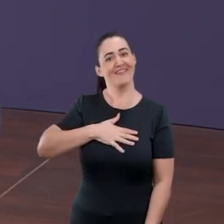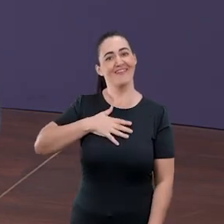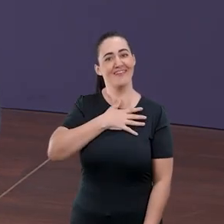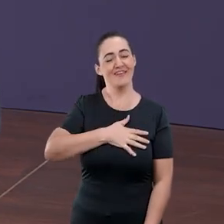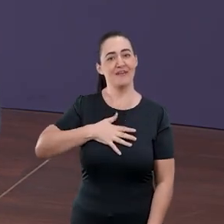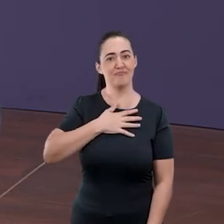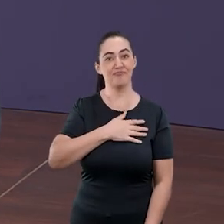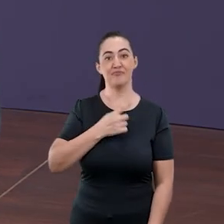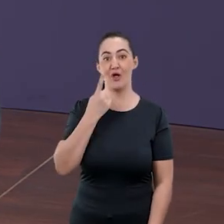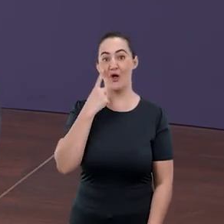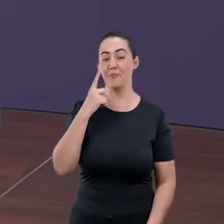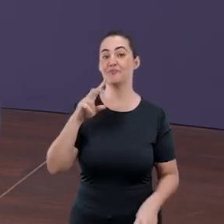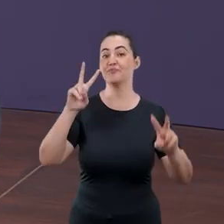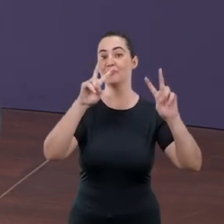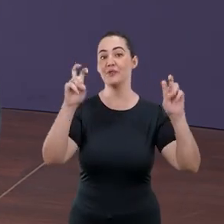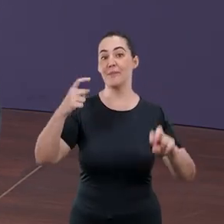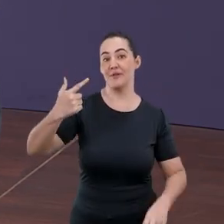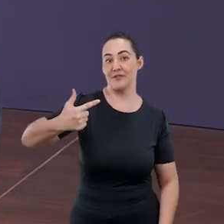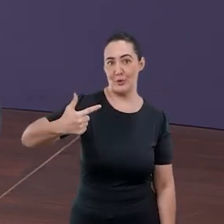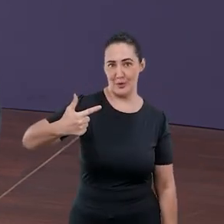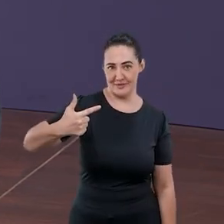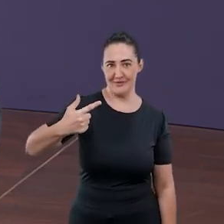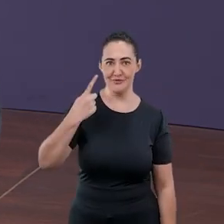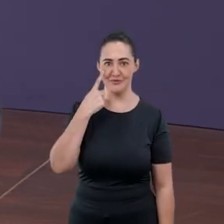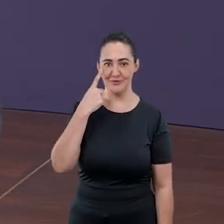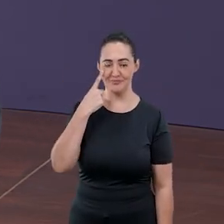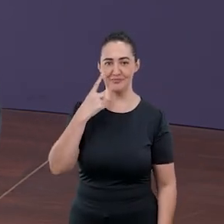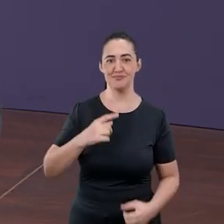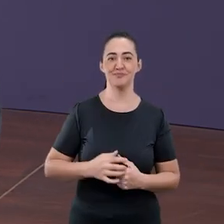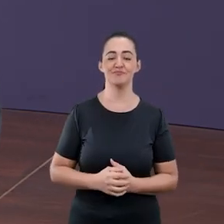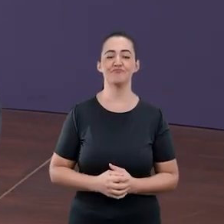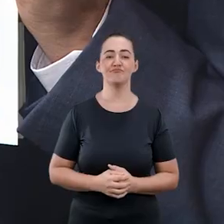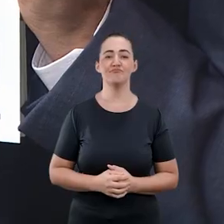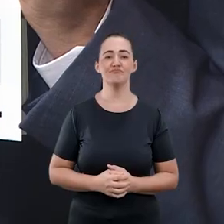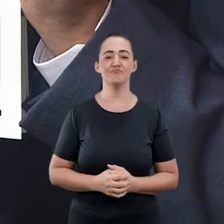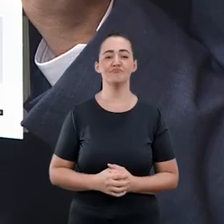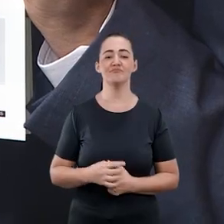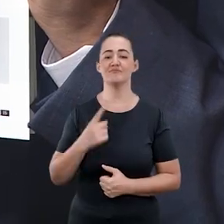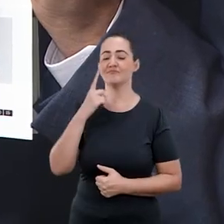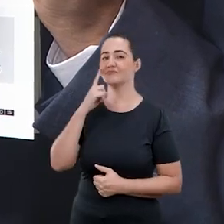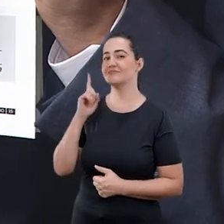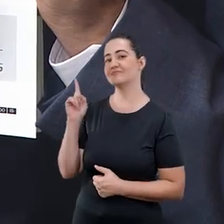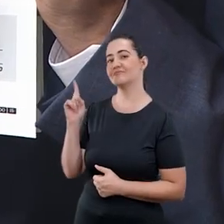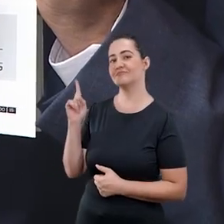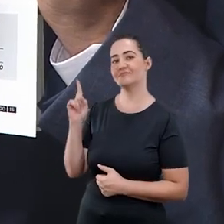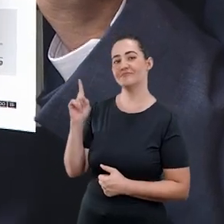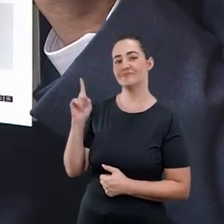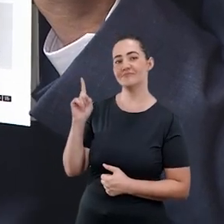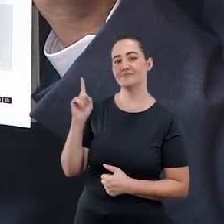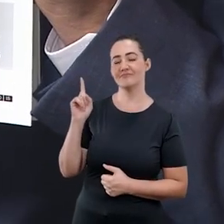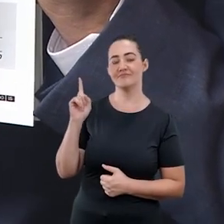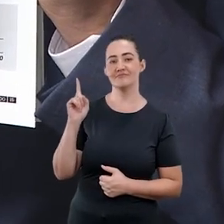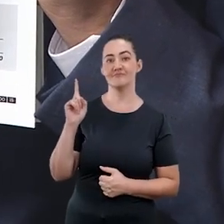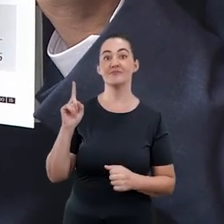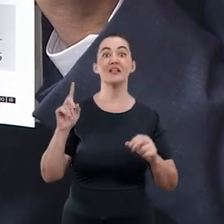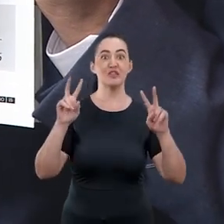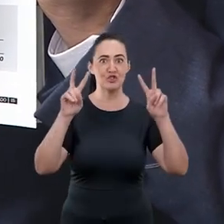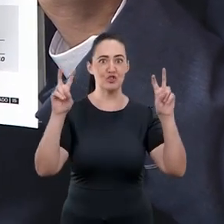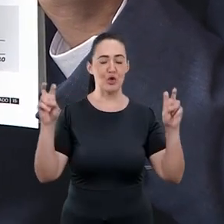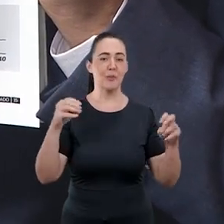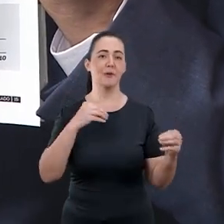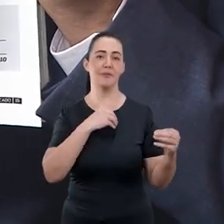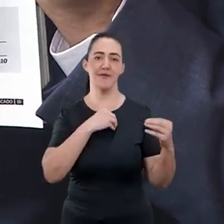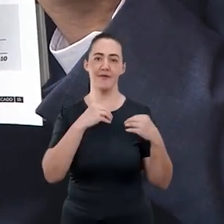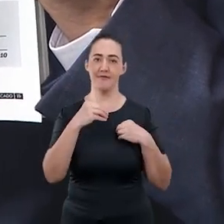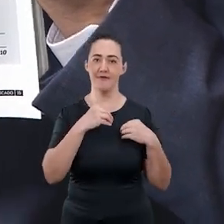2, exatamente o conteúdo que vamos tratar hoje no programa Arena do Futuro. Vai falar sobre o pecado.